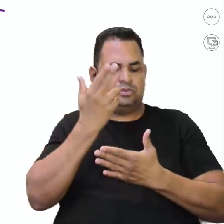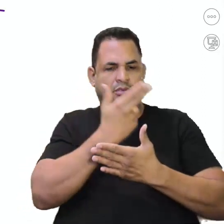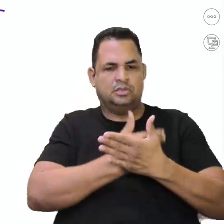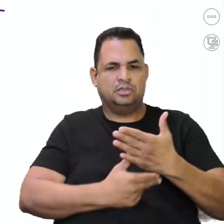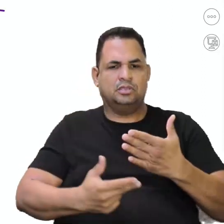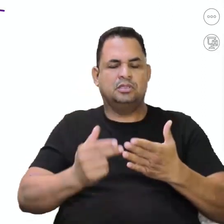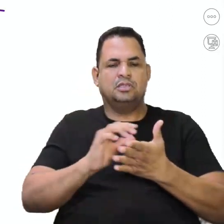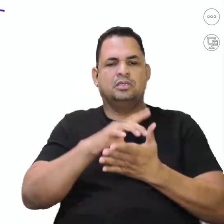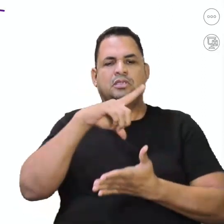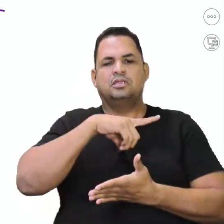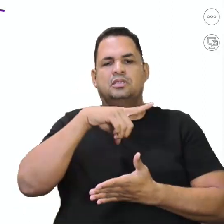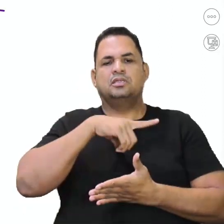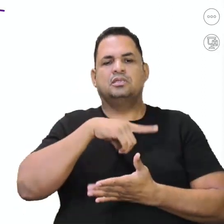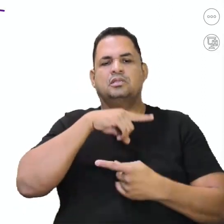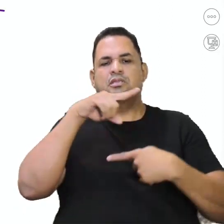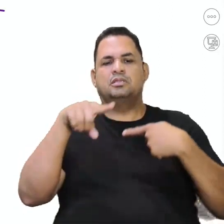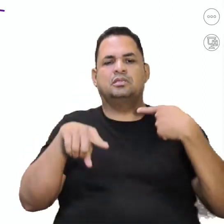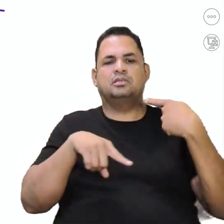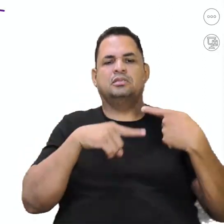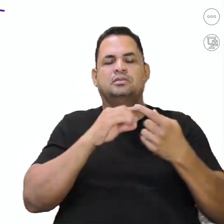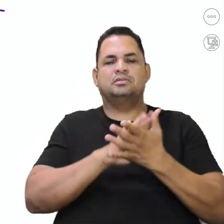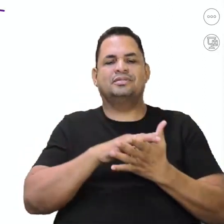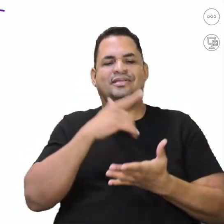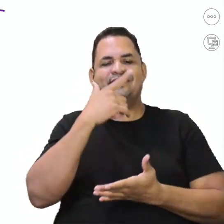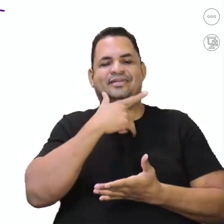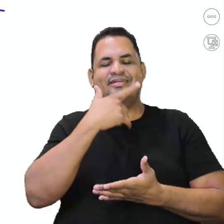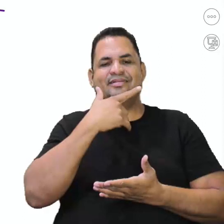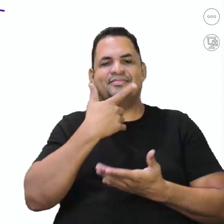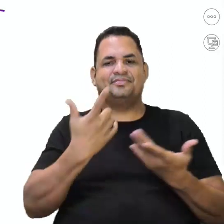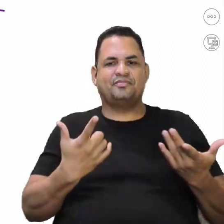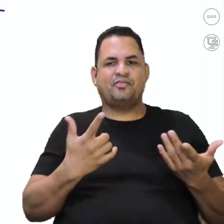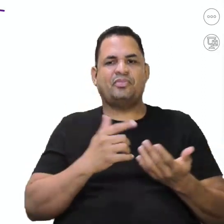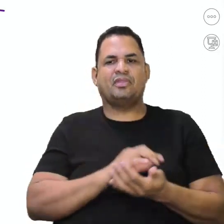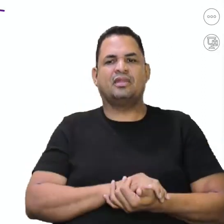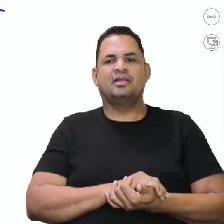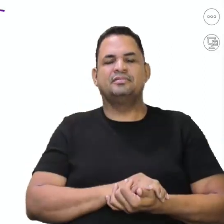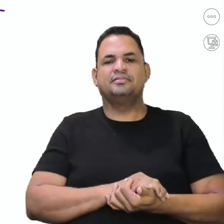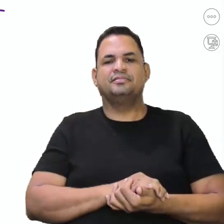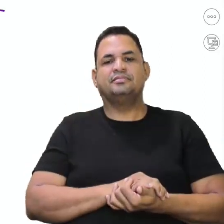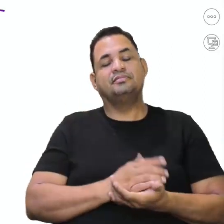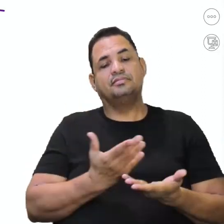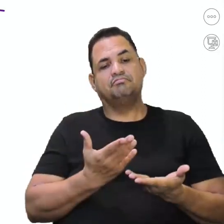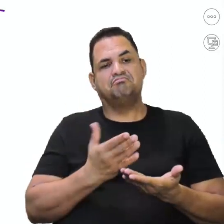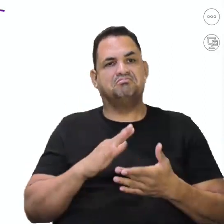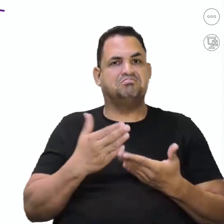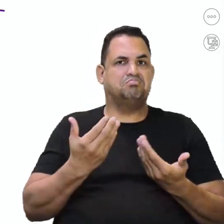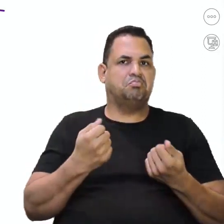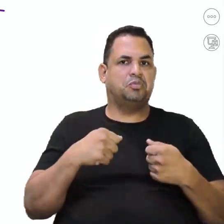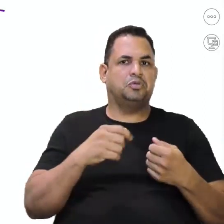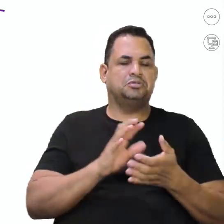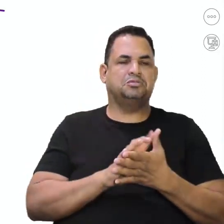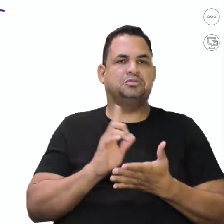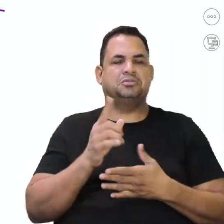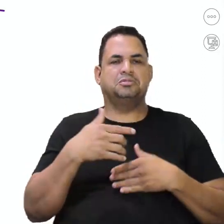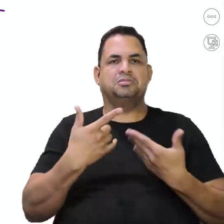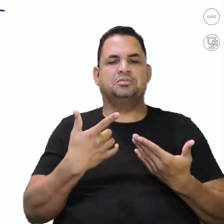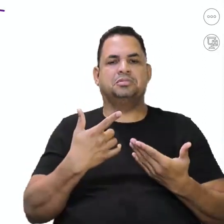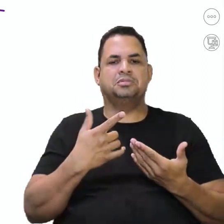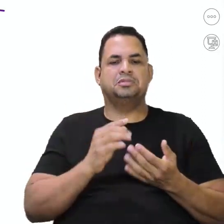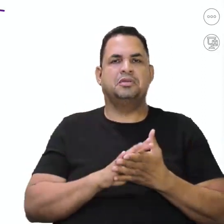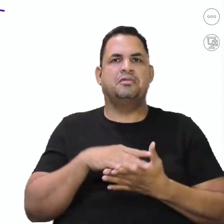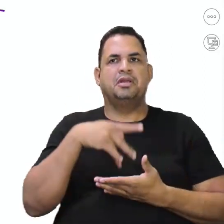quase toda, ela tem a intenção de ser engraçada, de ser cômica. Nem todas vão ser muito engraçadas, porque algumas vão falar sobre